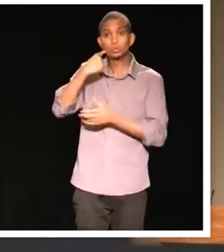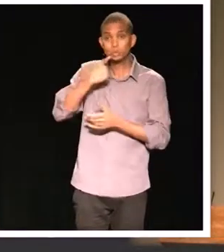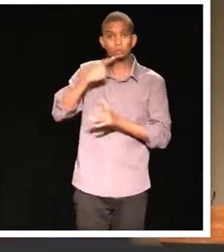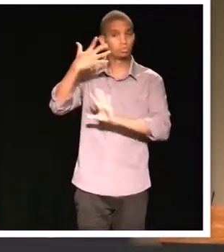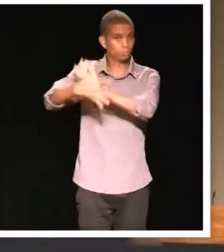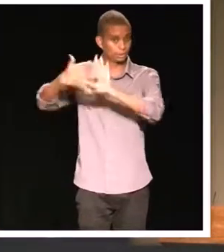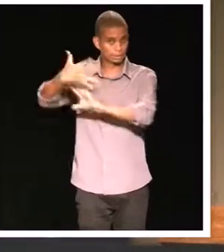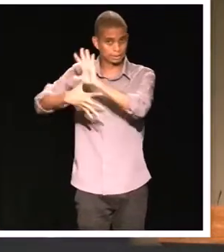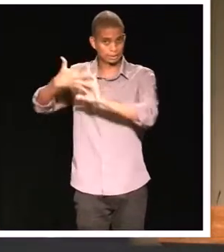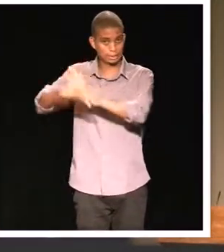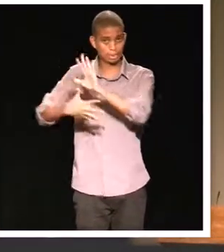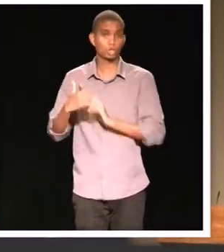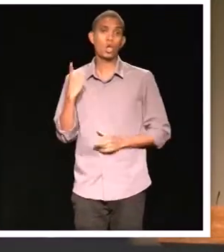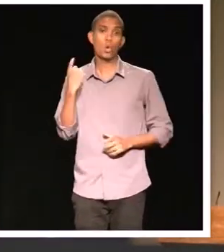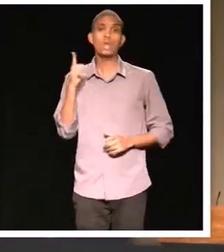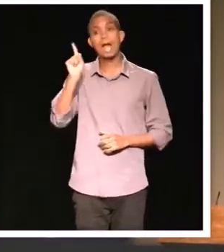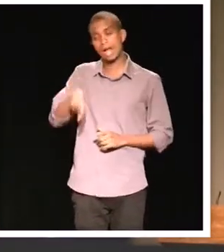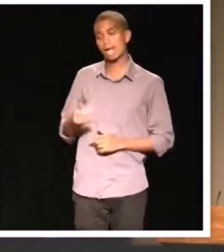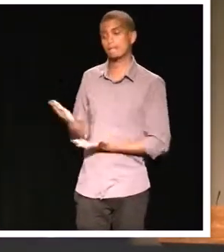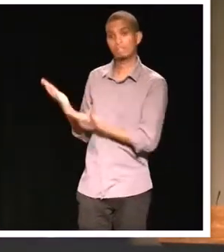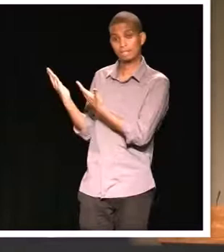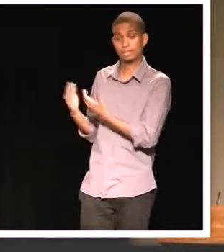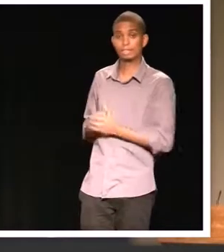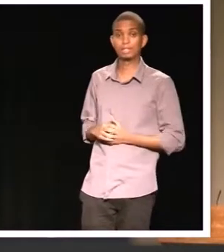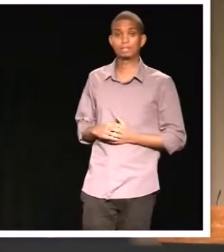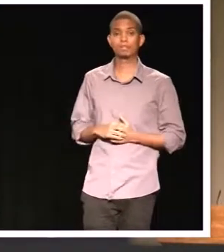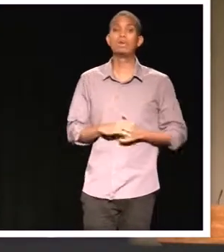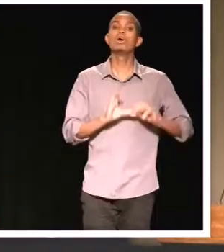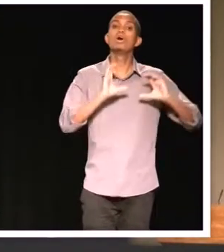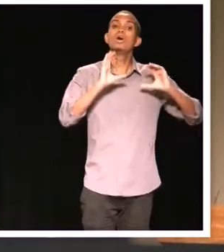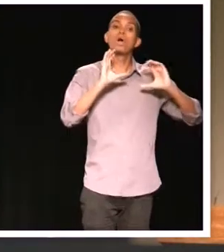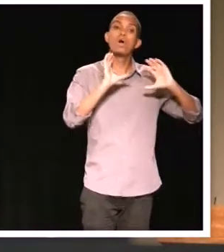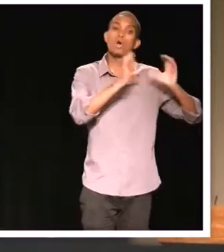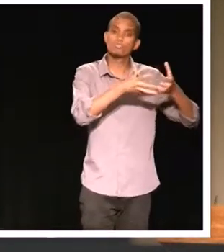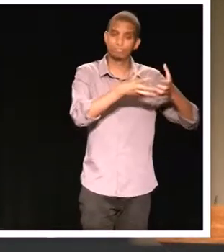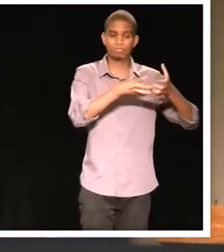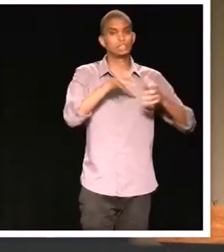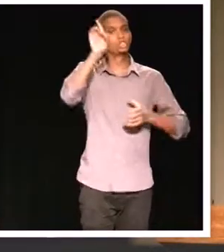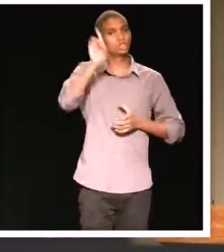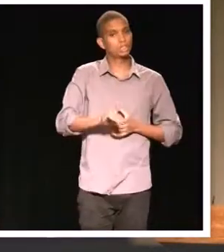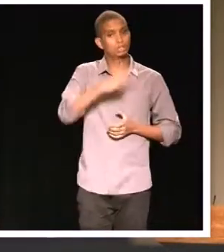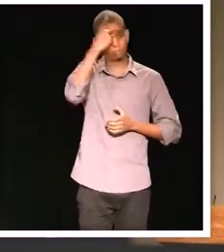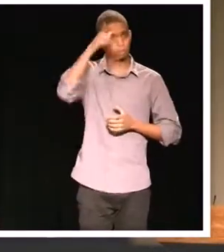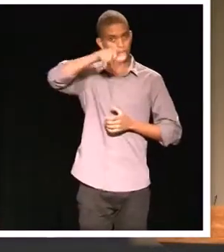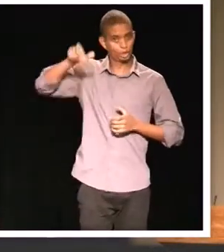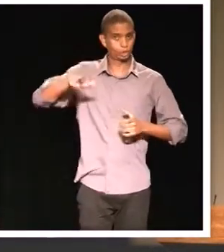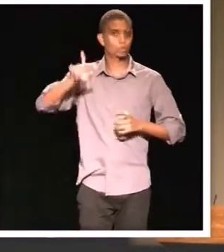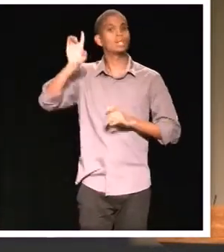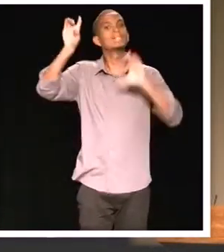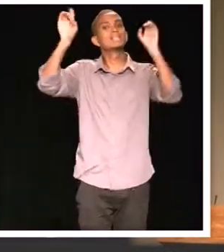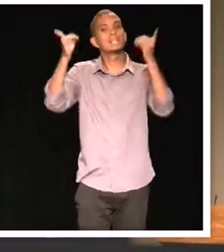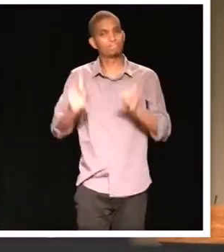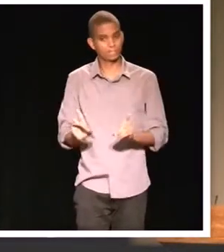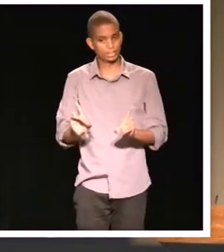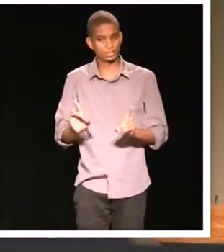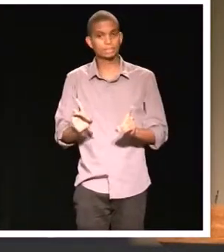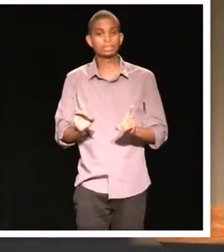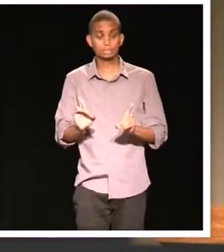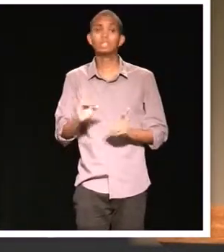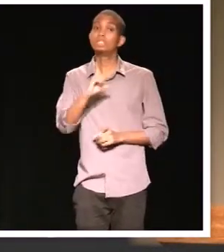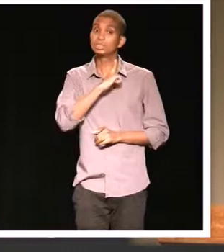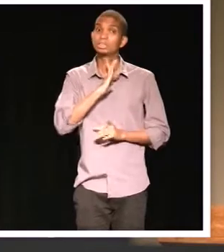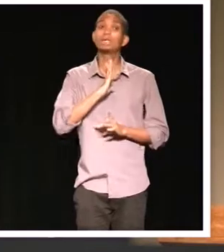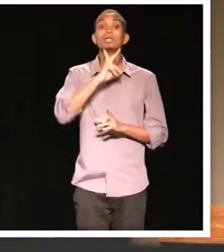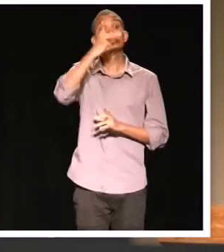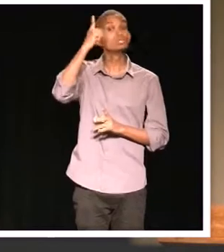língua de sinais, é a Convenção sobre os Direitos das Pessoas com Deficiência, incluindo os surdos como